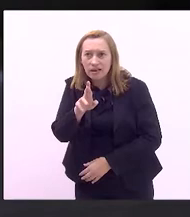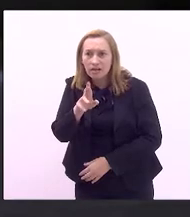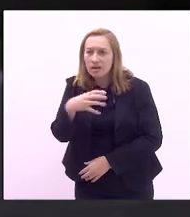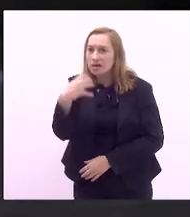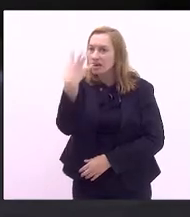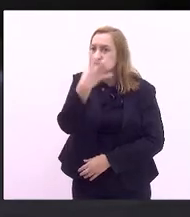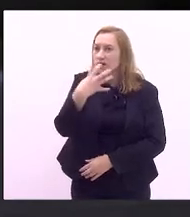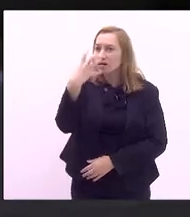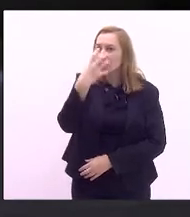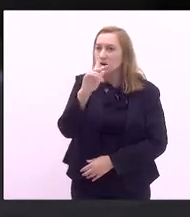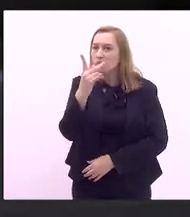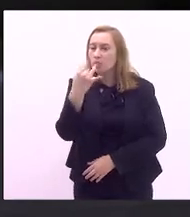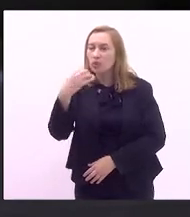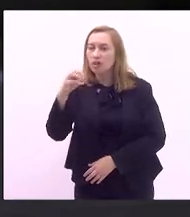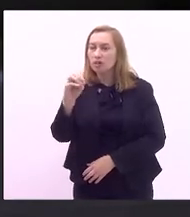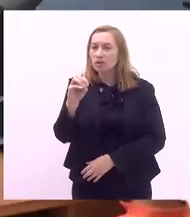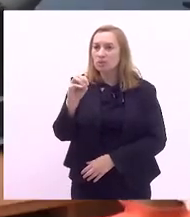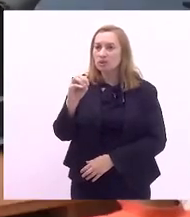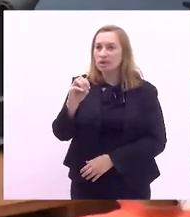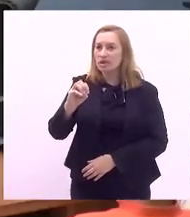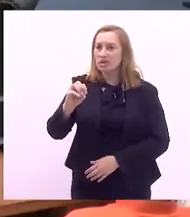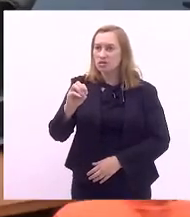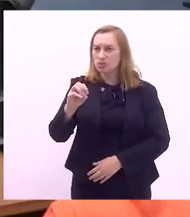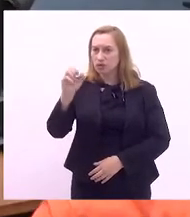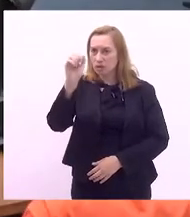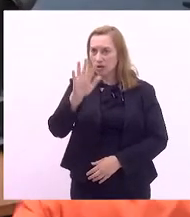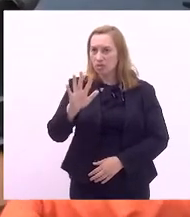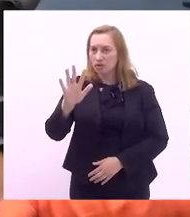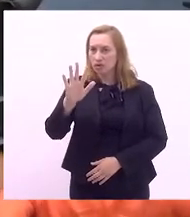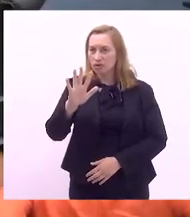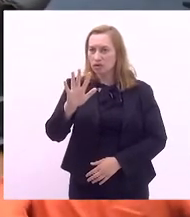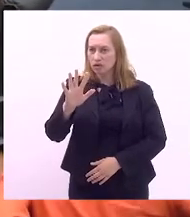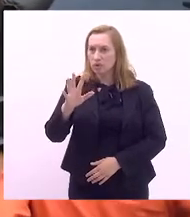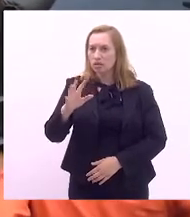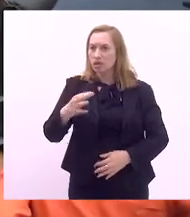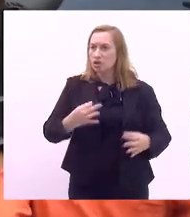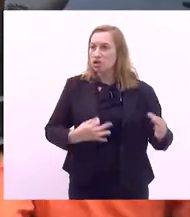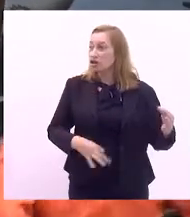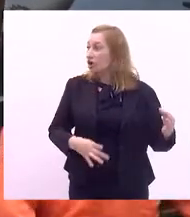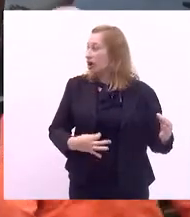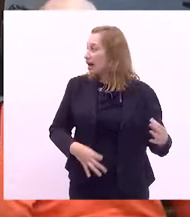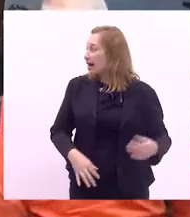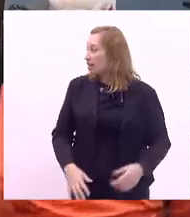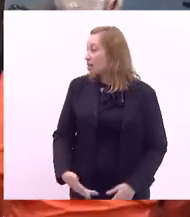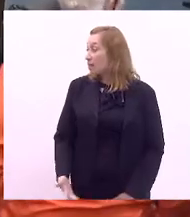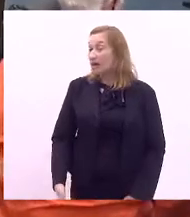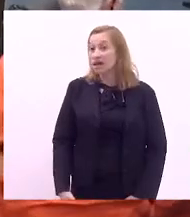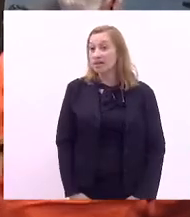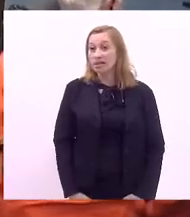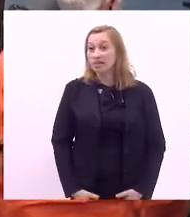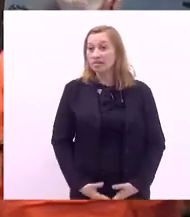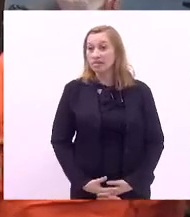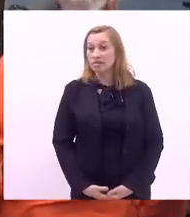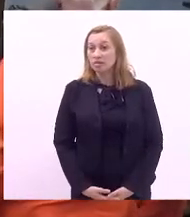cantaram o hino nacional a tocar na verdade perdão